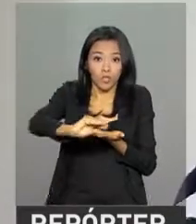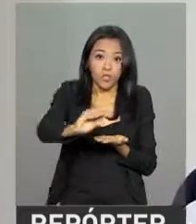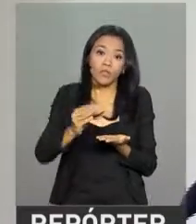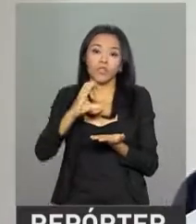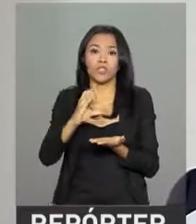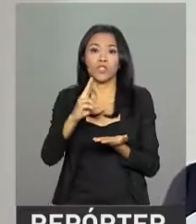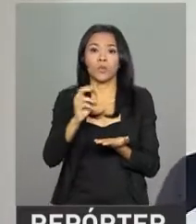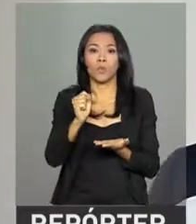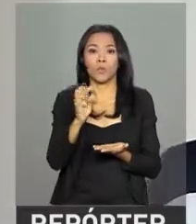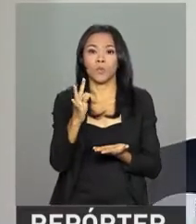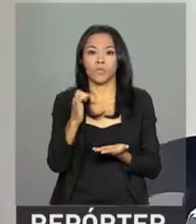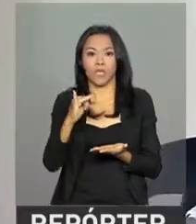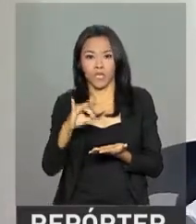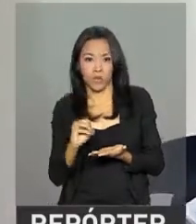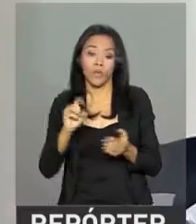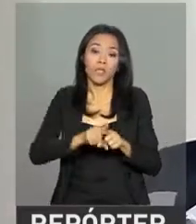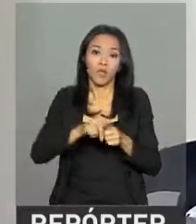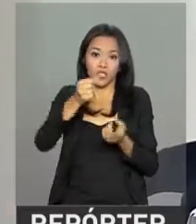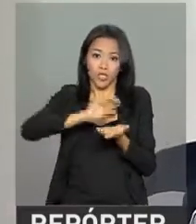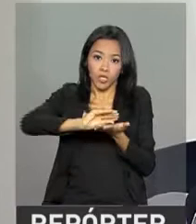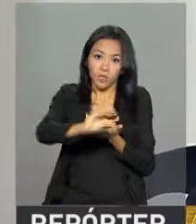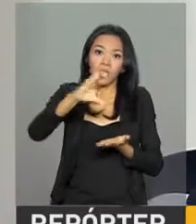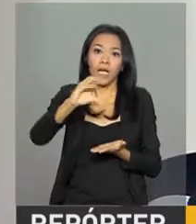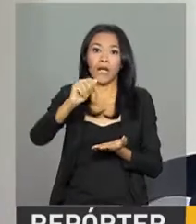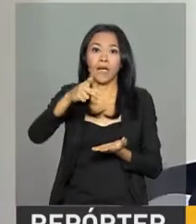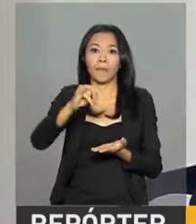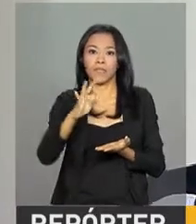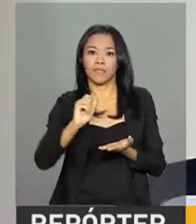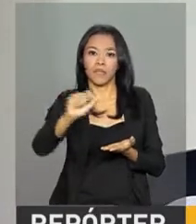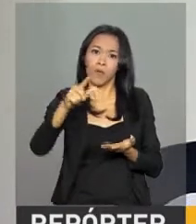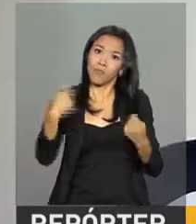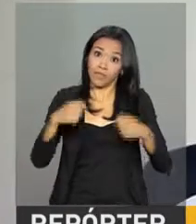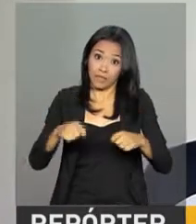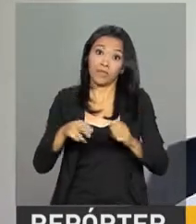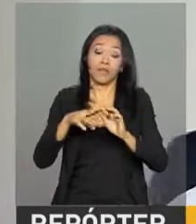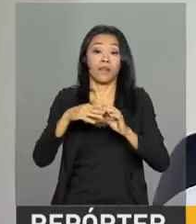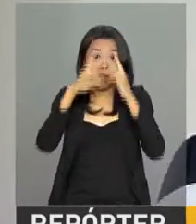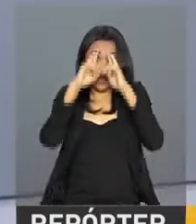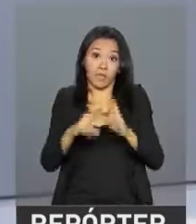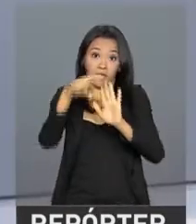e investimentos de capital. Todos eles são regrados, os estados precisam fazer todos os processos solicitatórios.